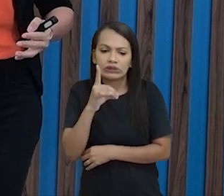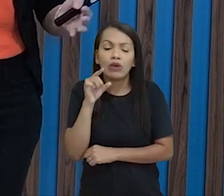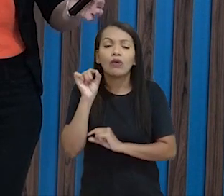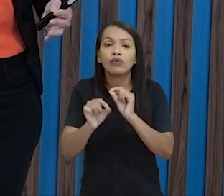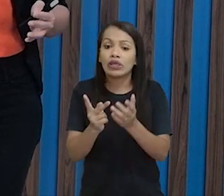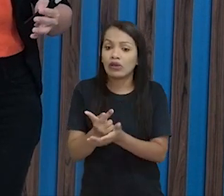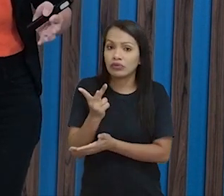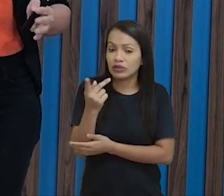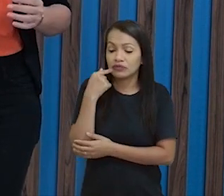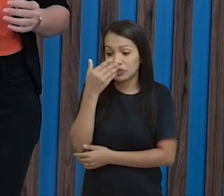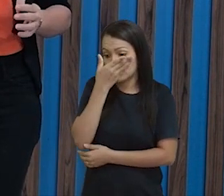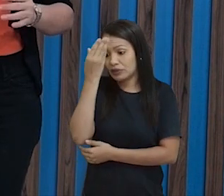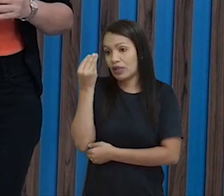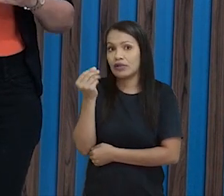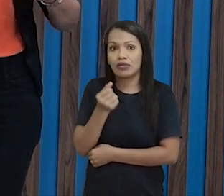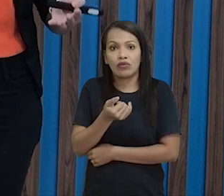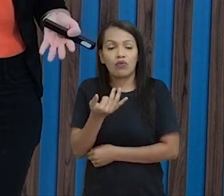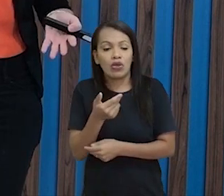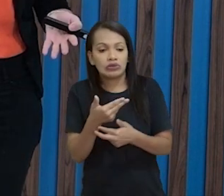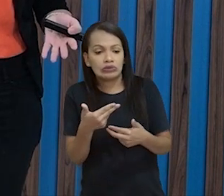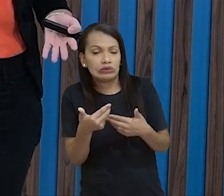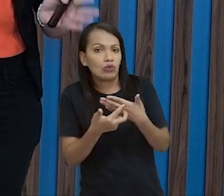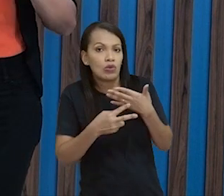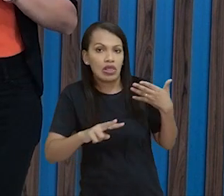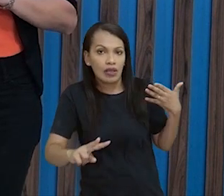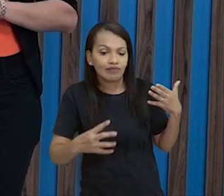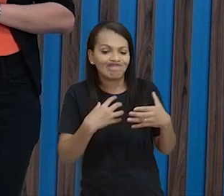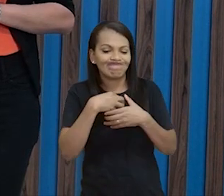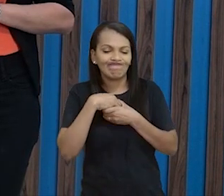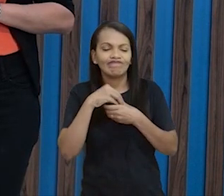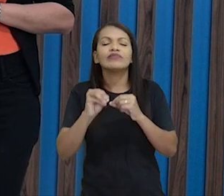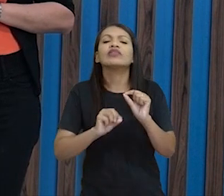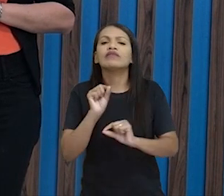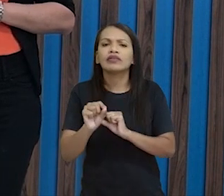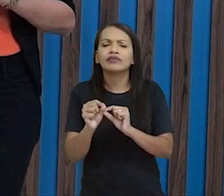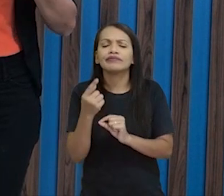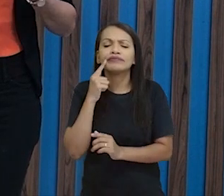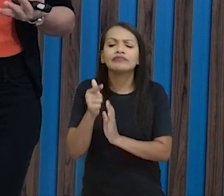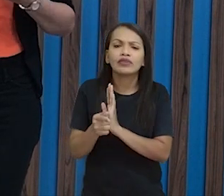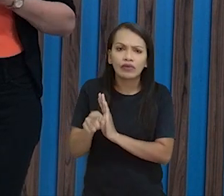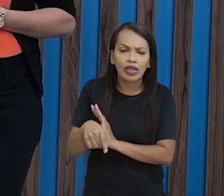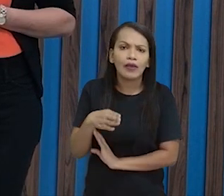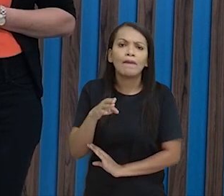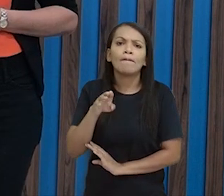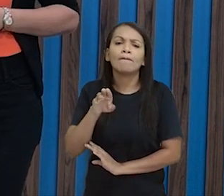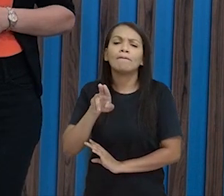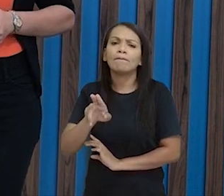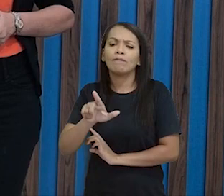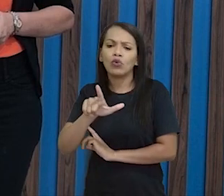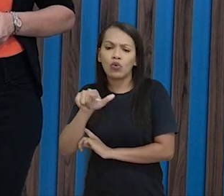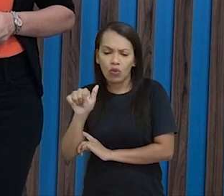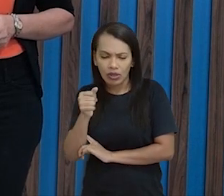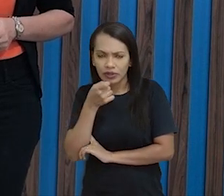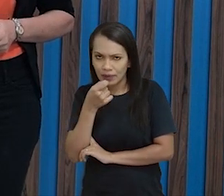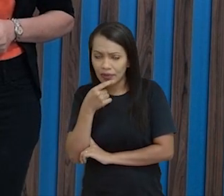você não tomar, não é? Quais são os efeitos colaterais. Que gênero textual é aquele? Bula de remédio. Se você